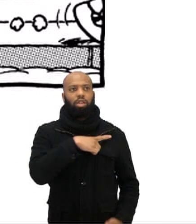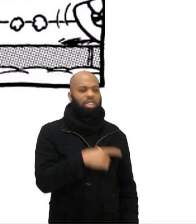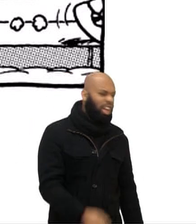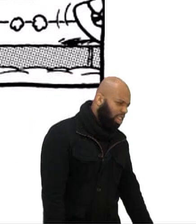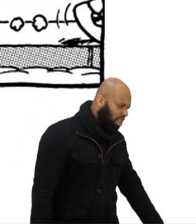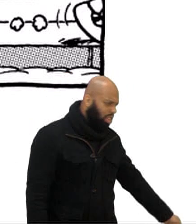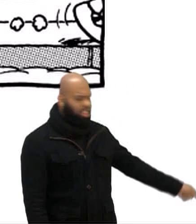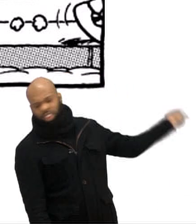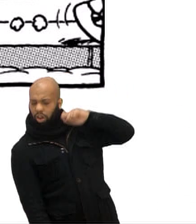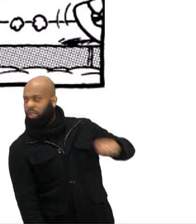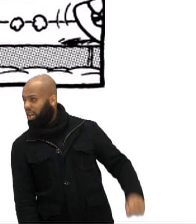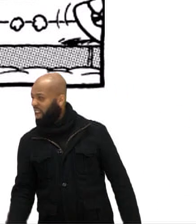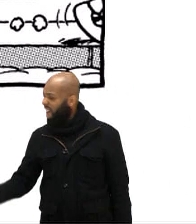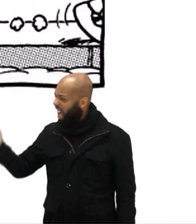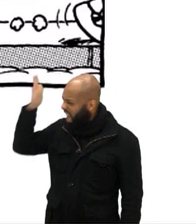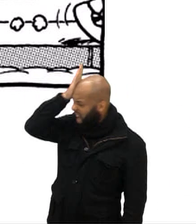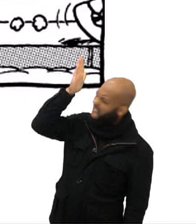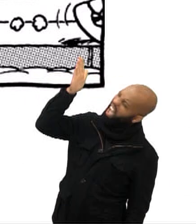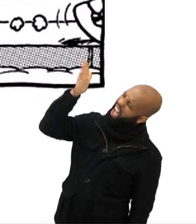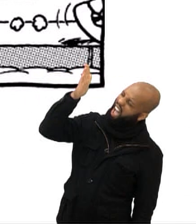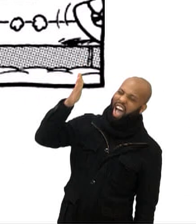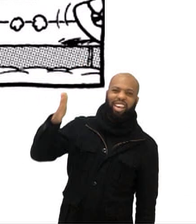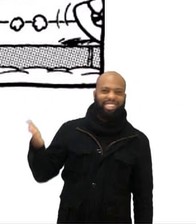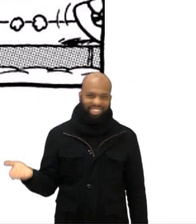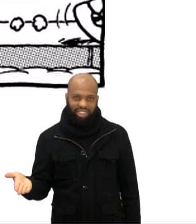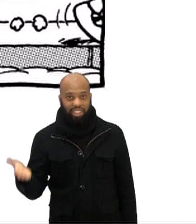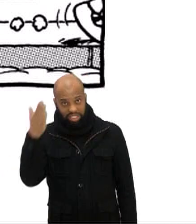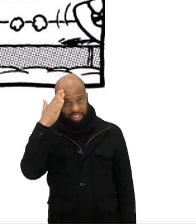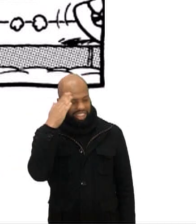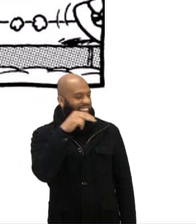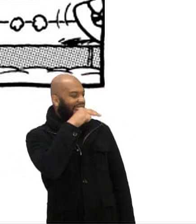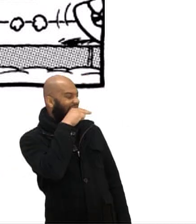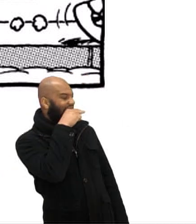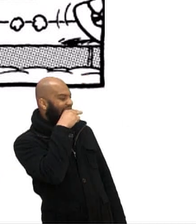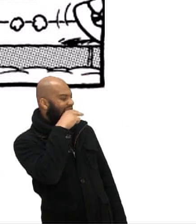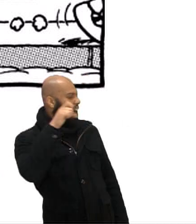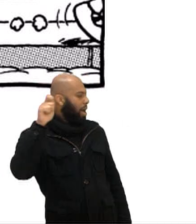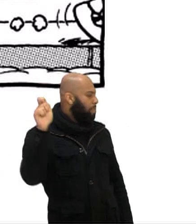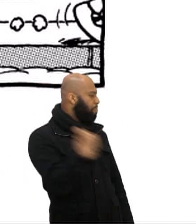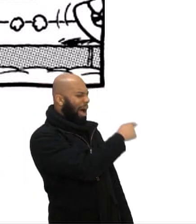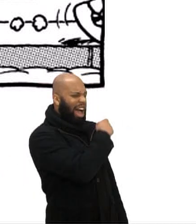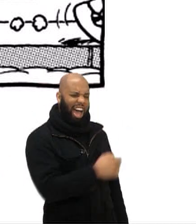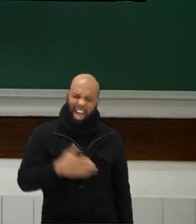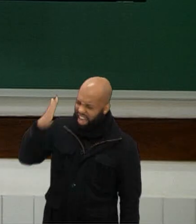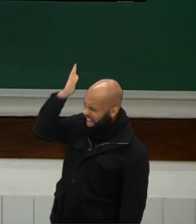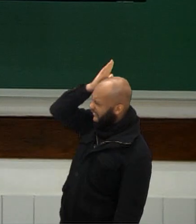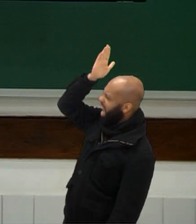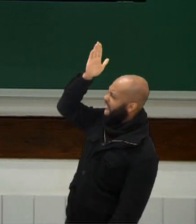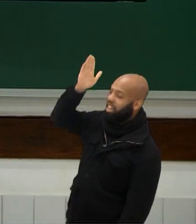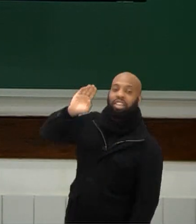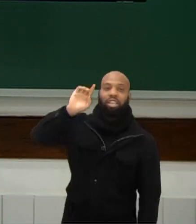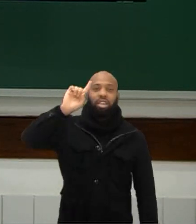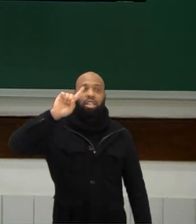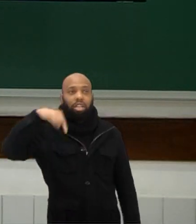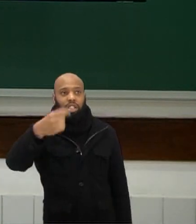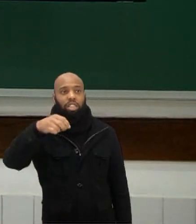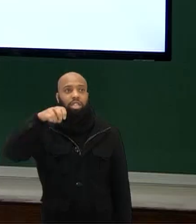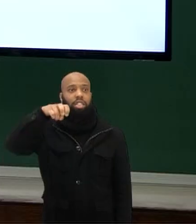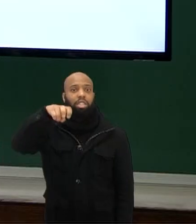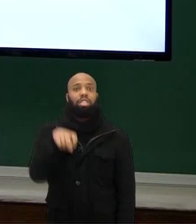uma coelhada ali na cabeça. A gente sabe que a Mônica bate mesmo com o coelho. E depois ele